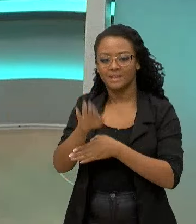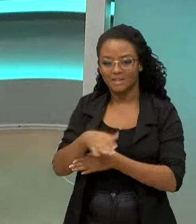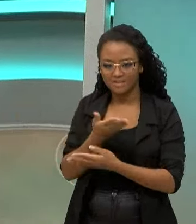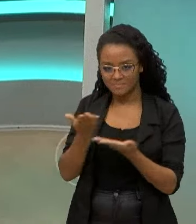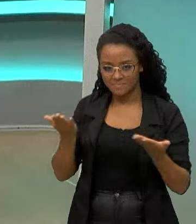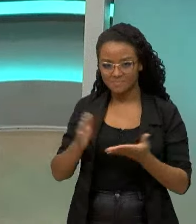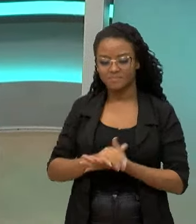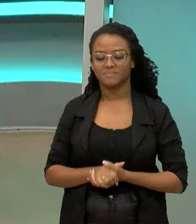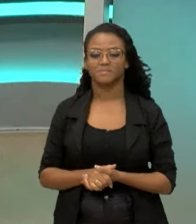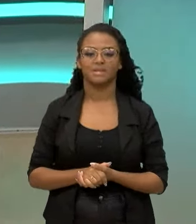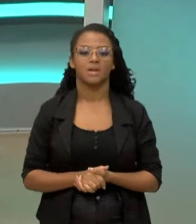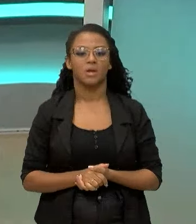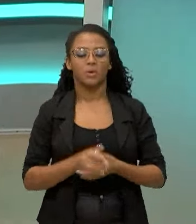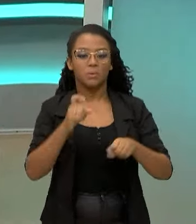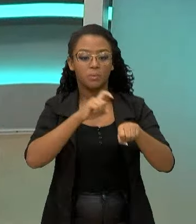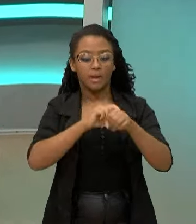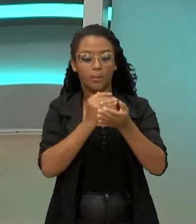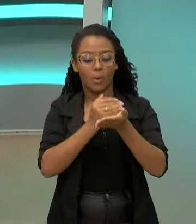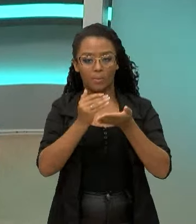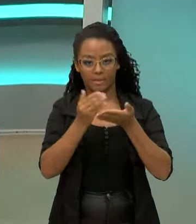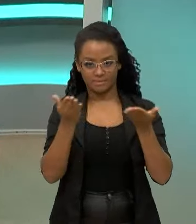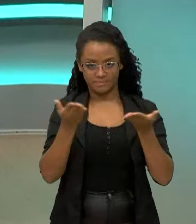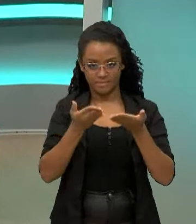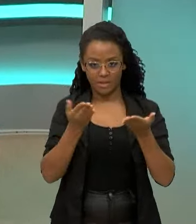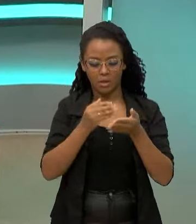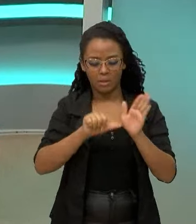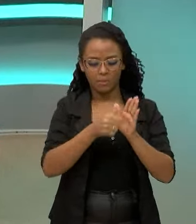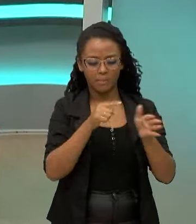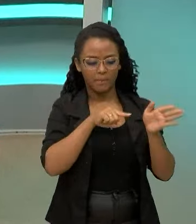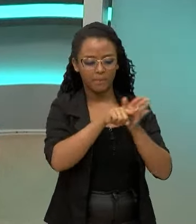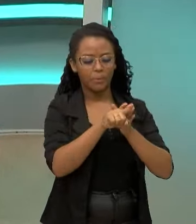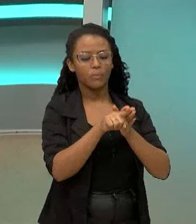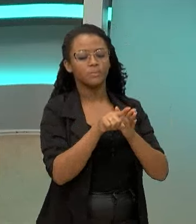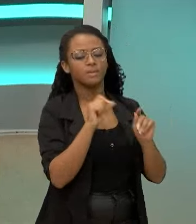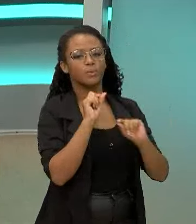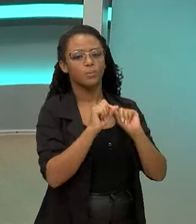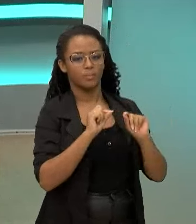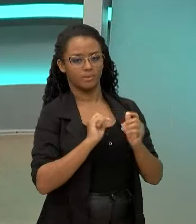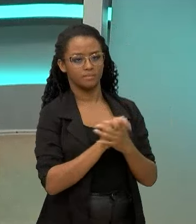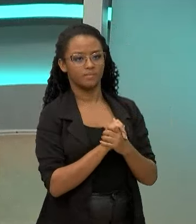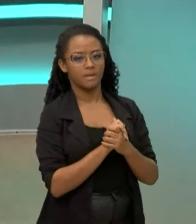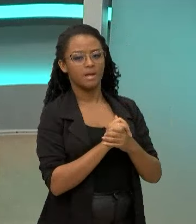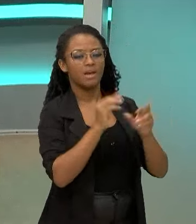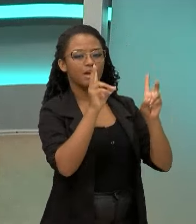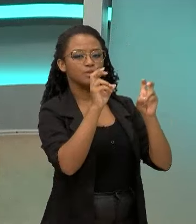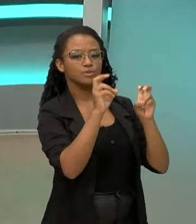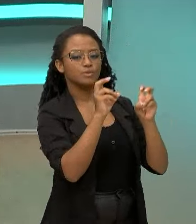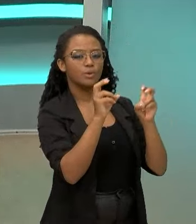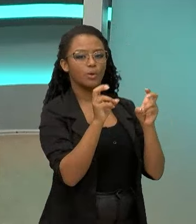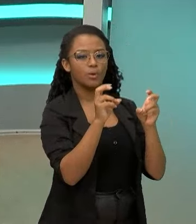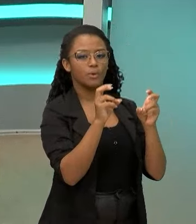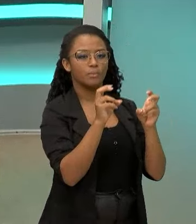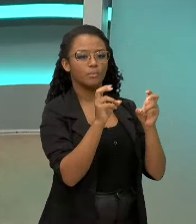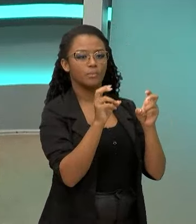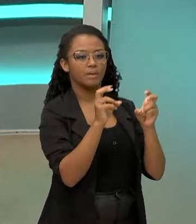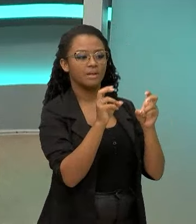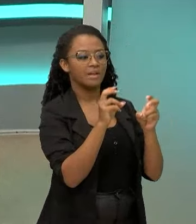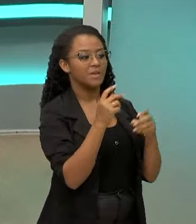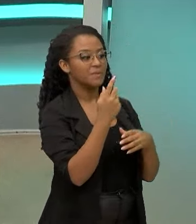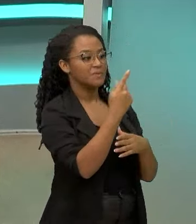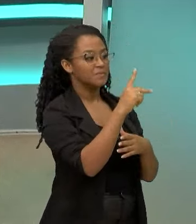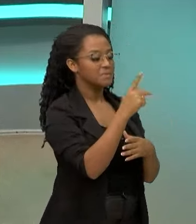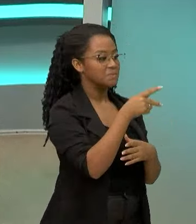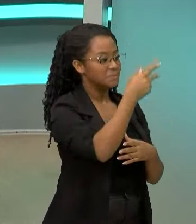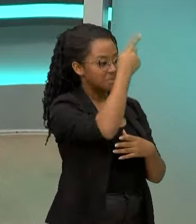seu tempo começa a ser contado a partir de agora, Dandara, e o primeiro questionamento que eu faço é em relação à sua juventude